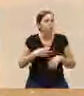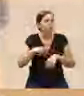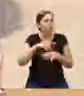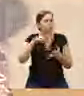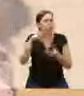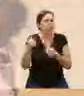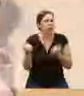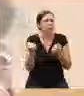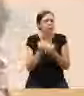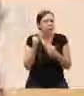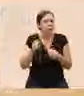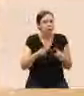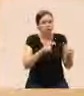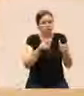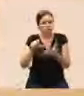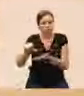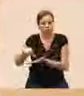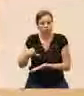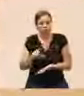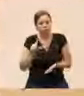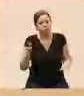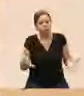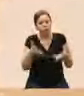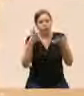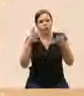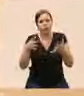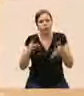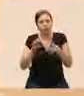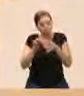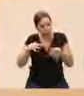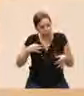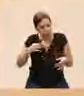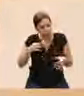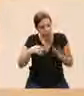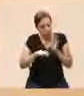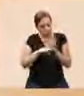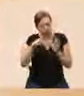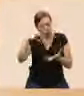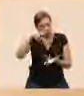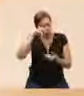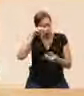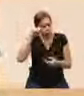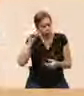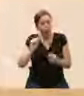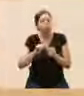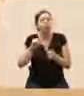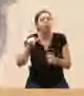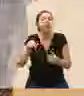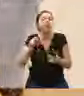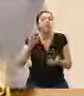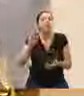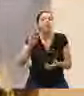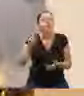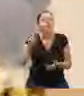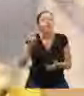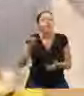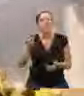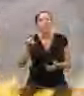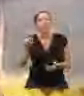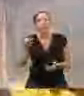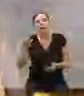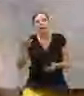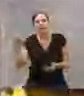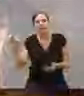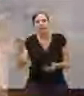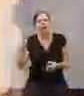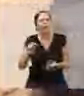que apoia esses locais, é despertar a fraternidade universal. E o que é fraternidade, né? Para nós,